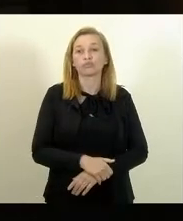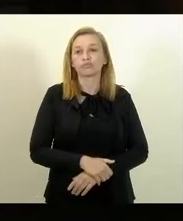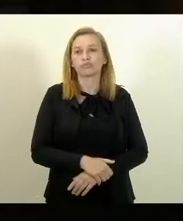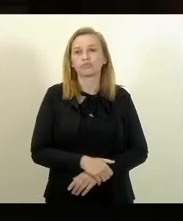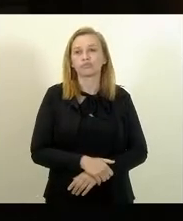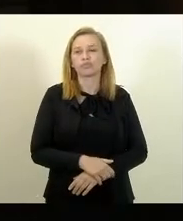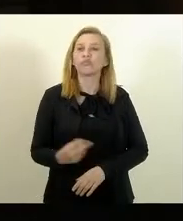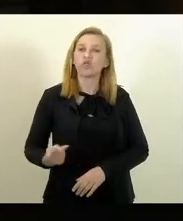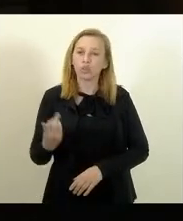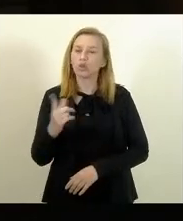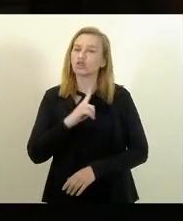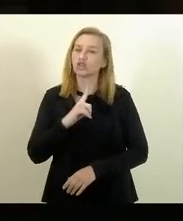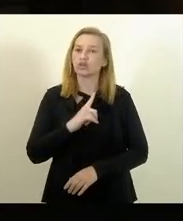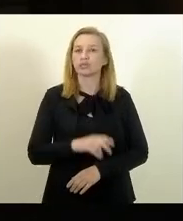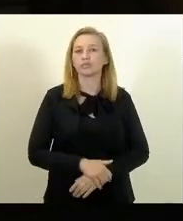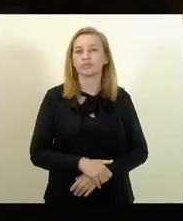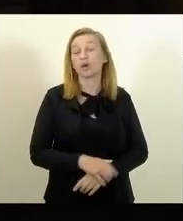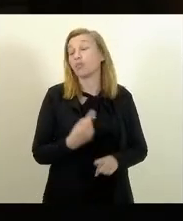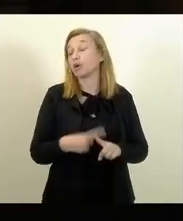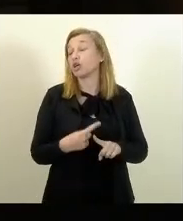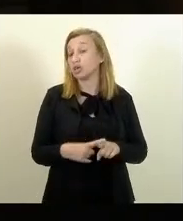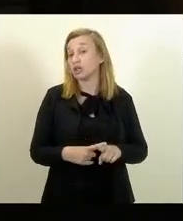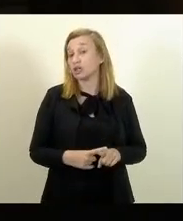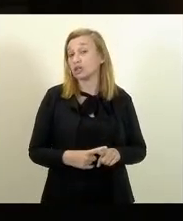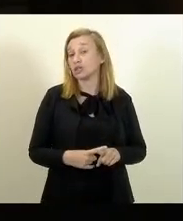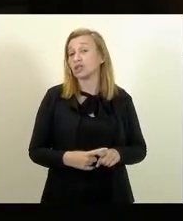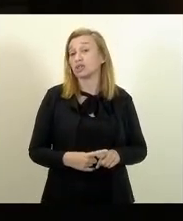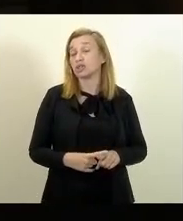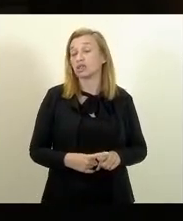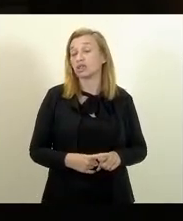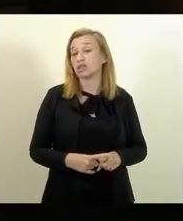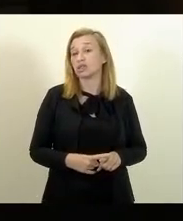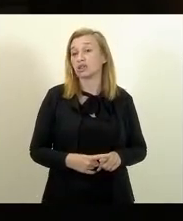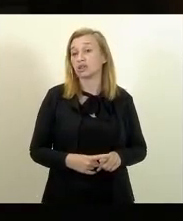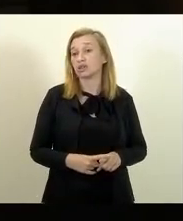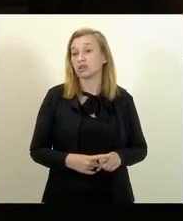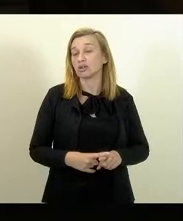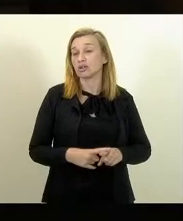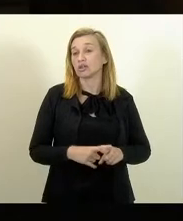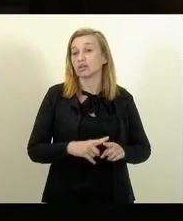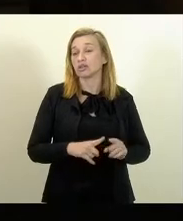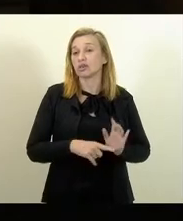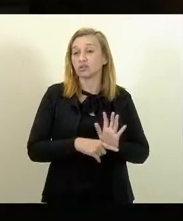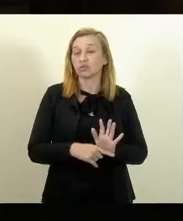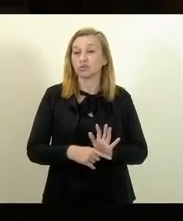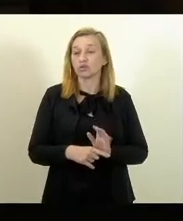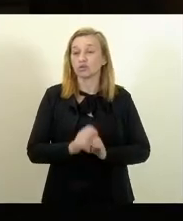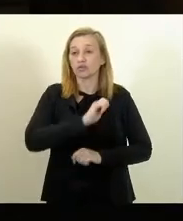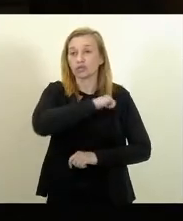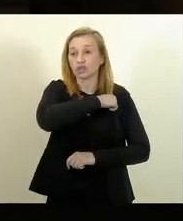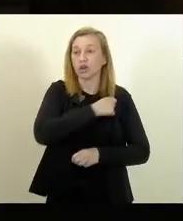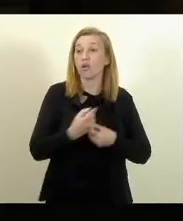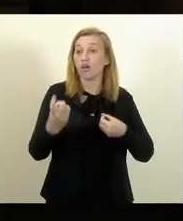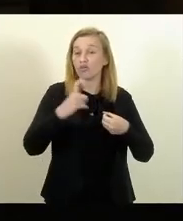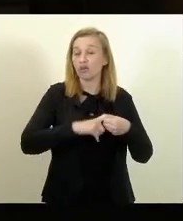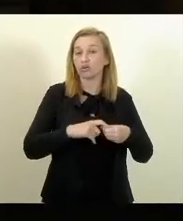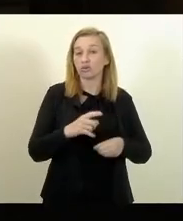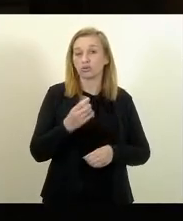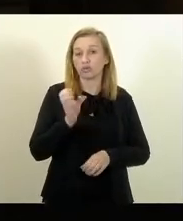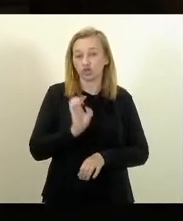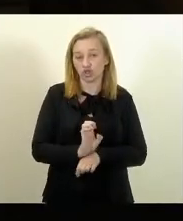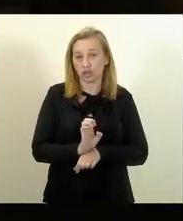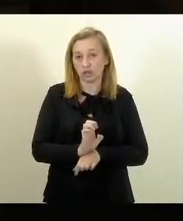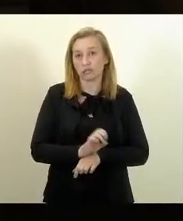valia a pena, porque haveria, por conta do benefício fiscal, um retorno para o Estado,